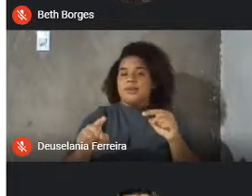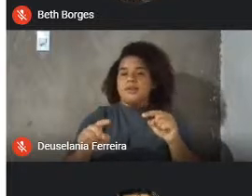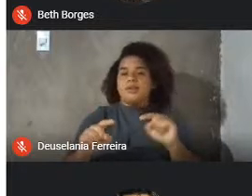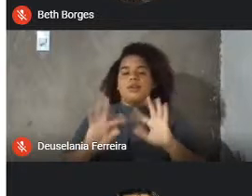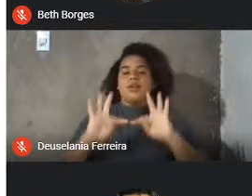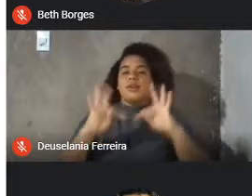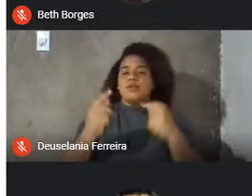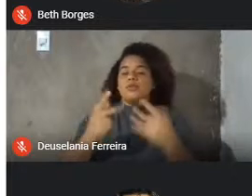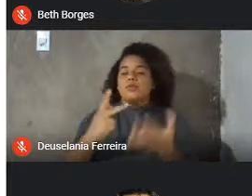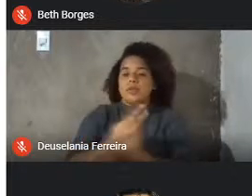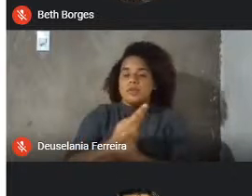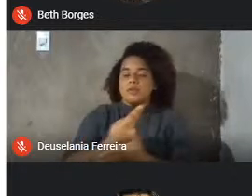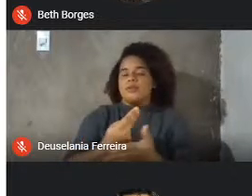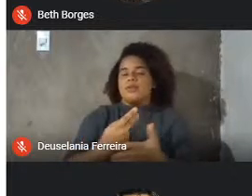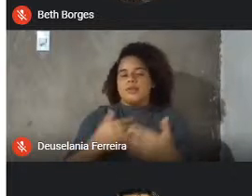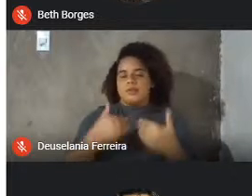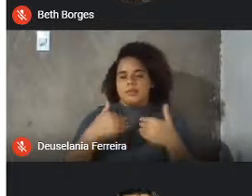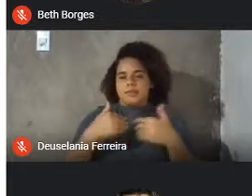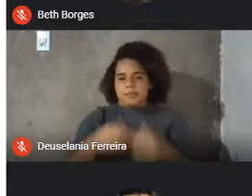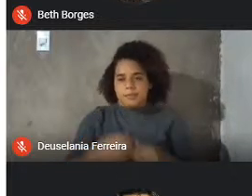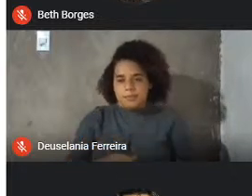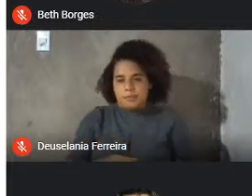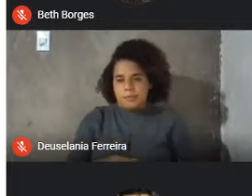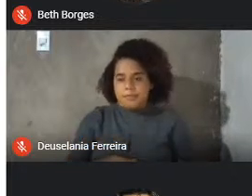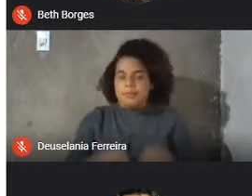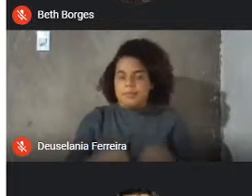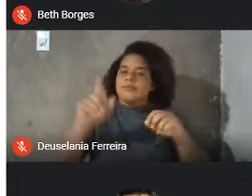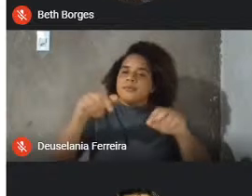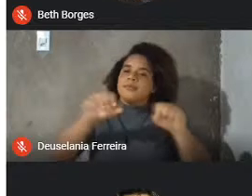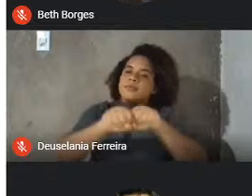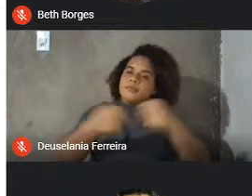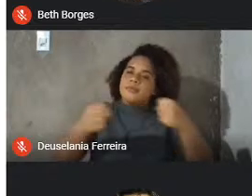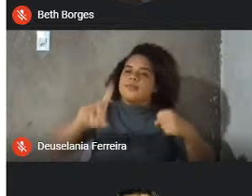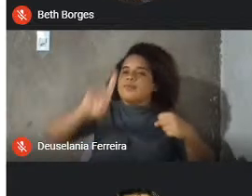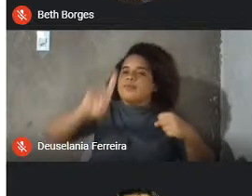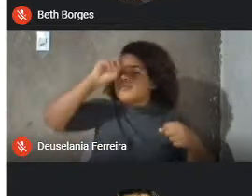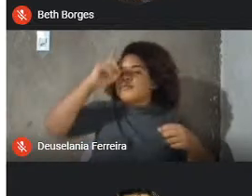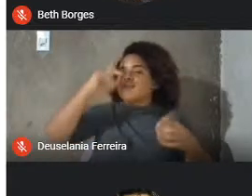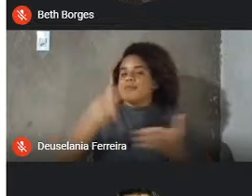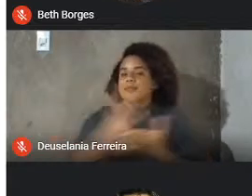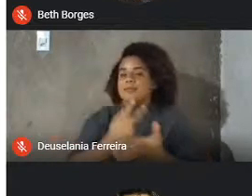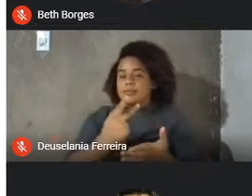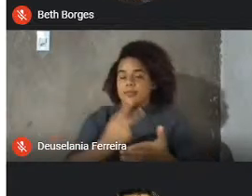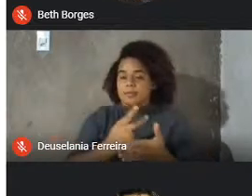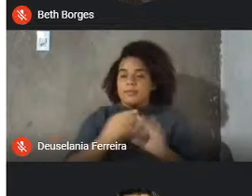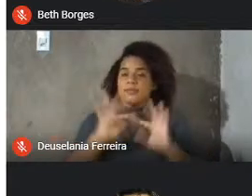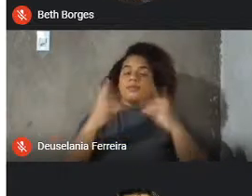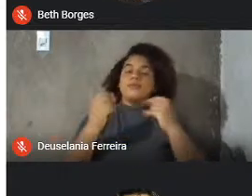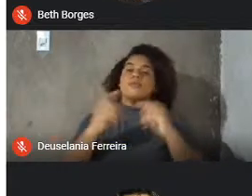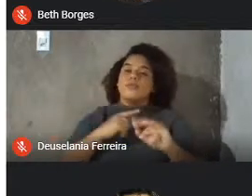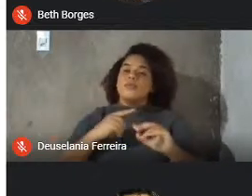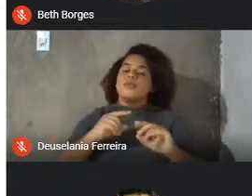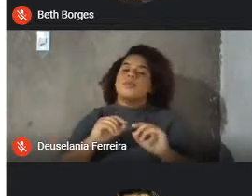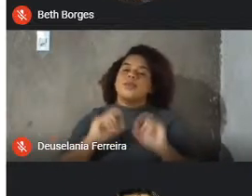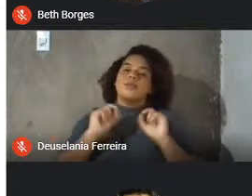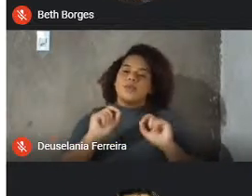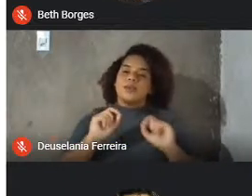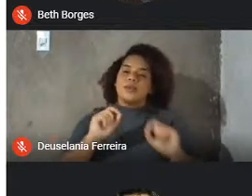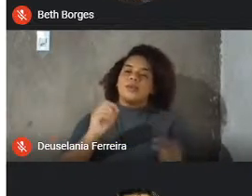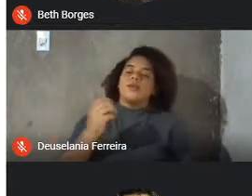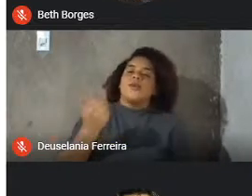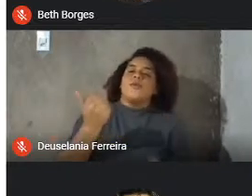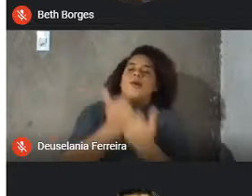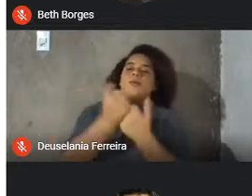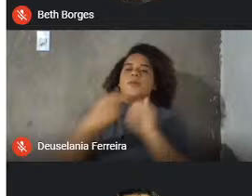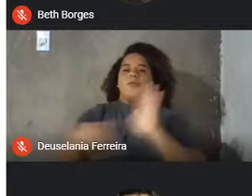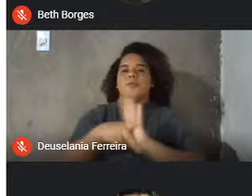que acontece aí, tá bom? Quebrando essa ideia. E tudo isso é regido por hipnose, onde o trabalho se torna